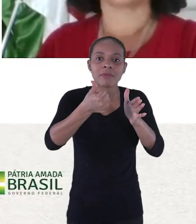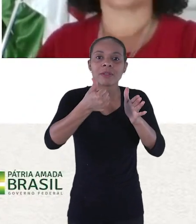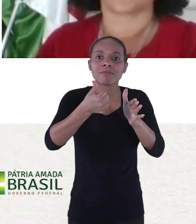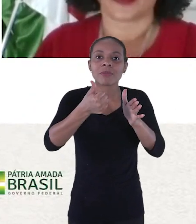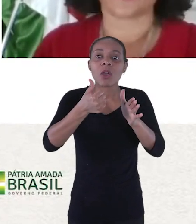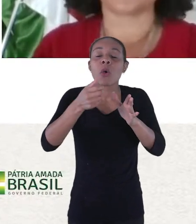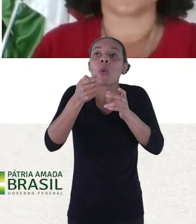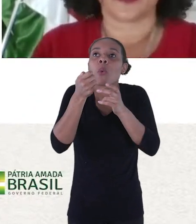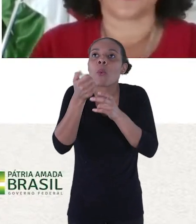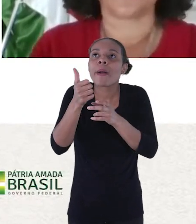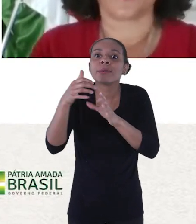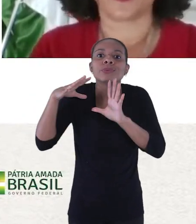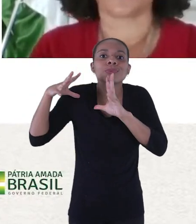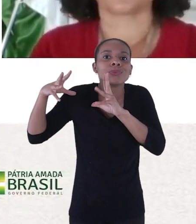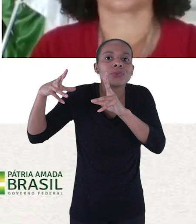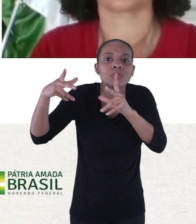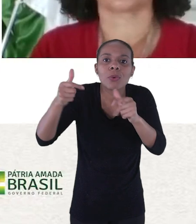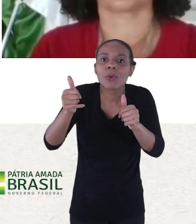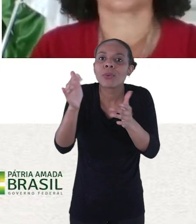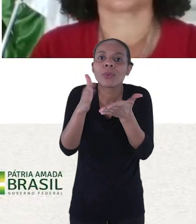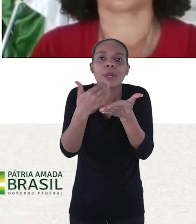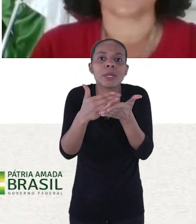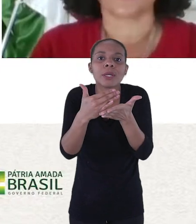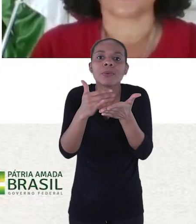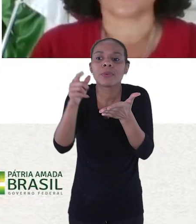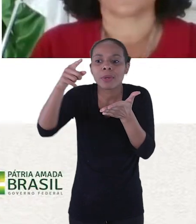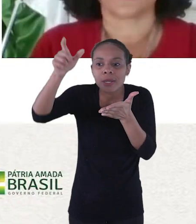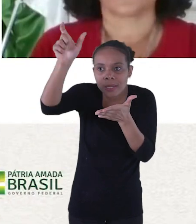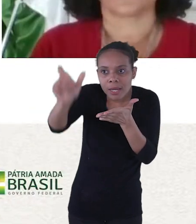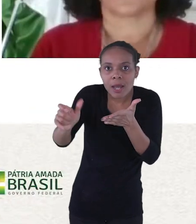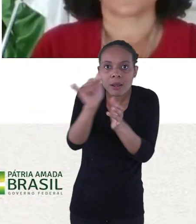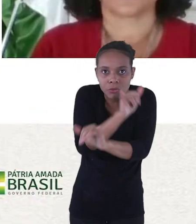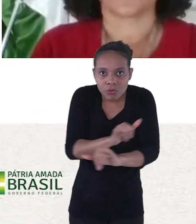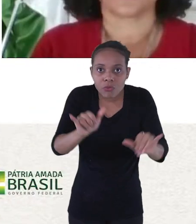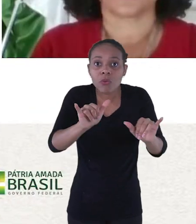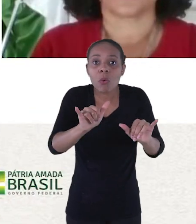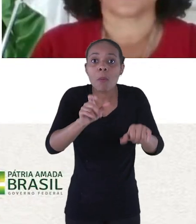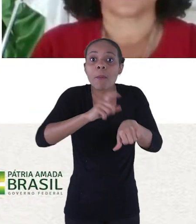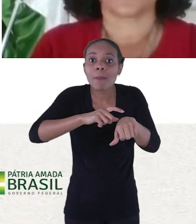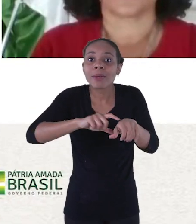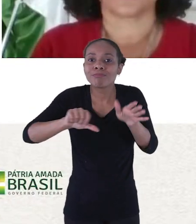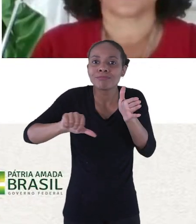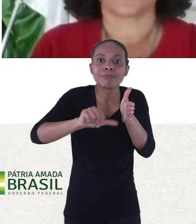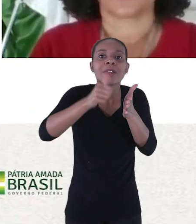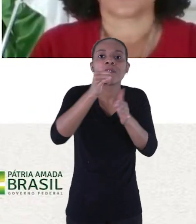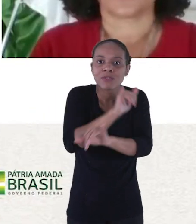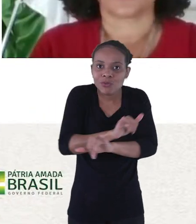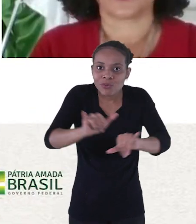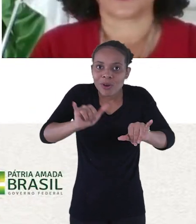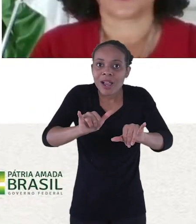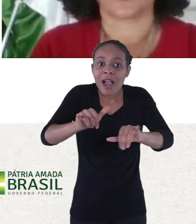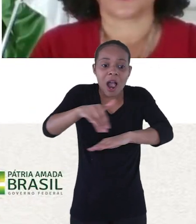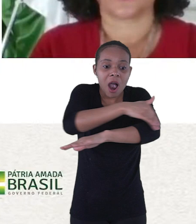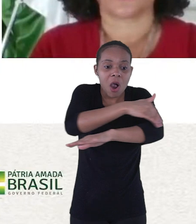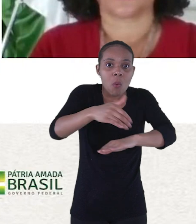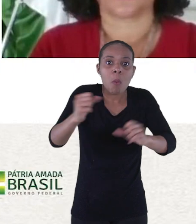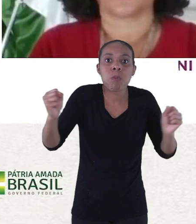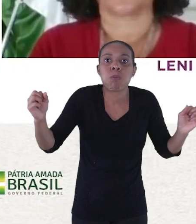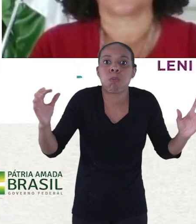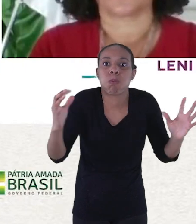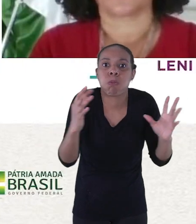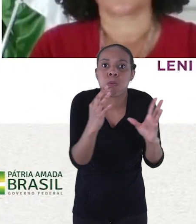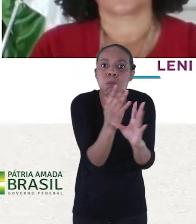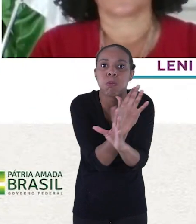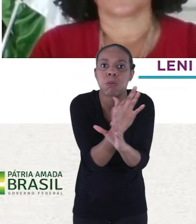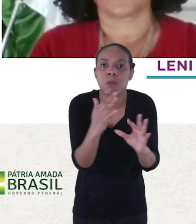quase todos os lançamentos da Carolina fechavam as ruas, assim foi no Recife, foi em todos os lugares. Mas o Audálio ele teve um